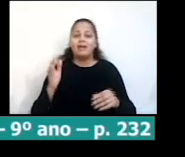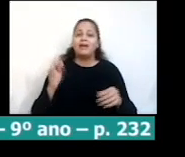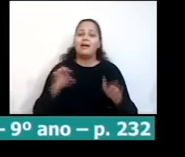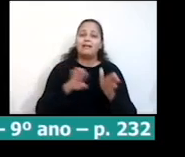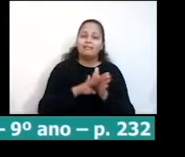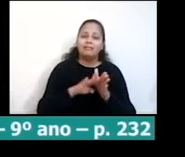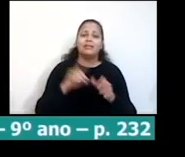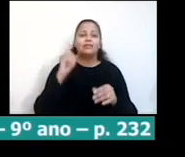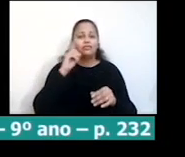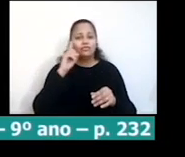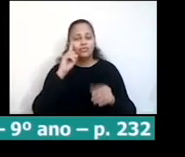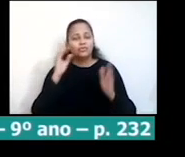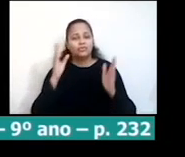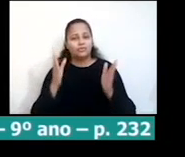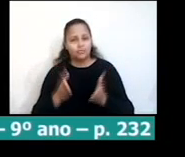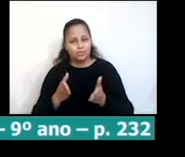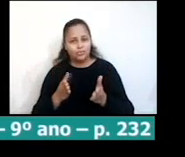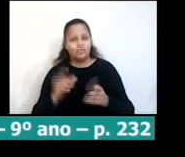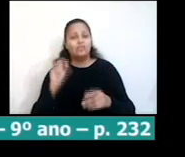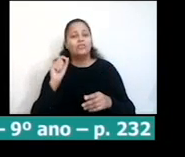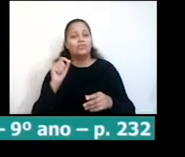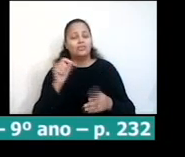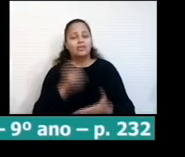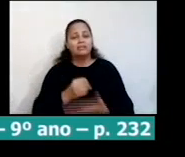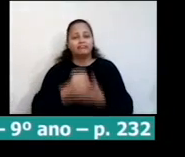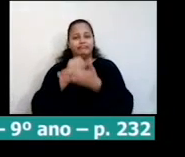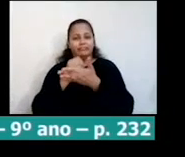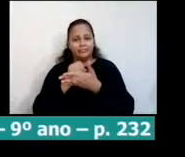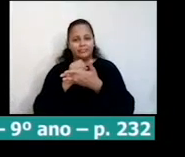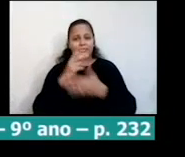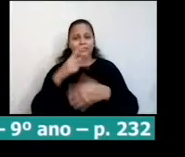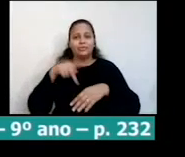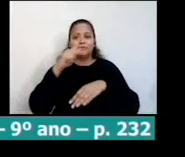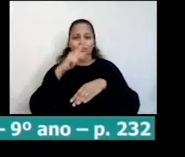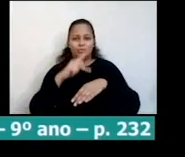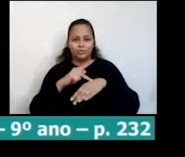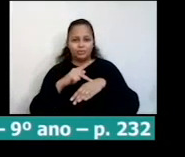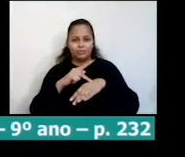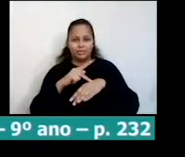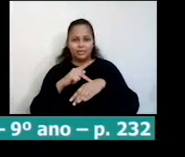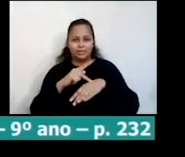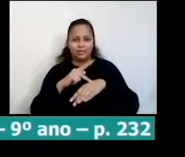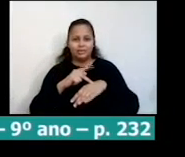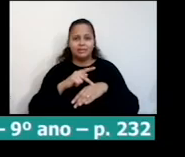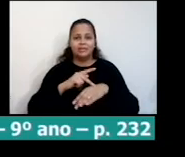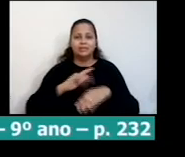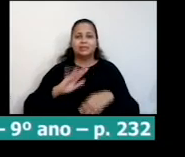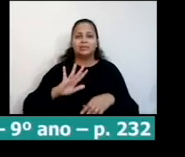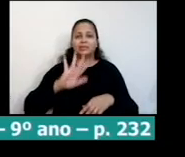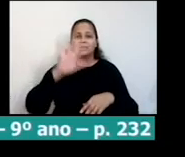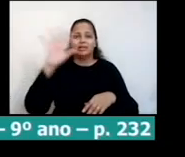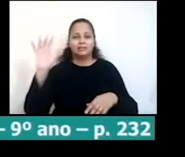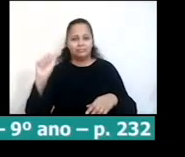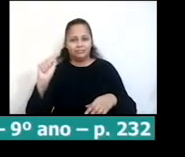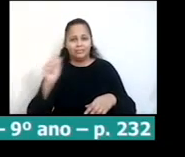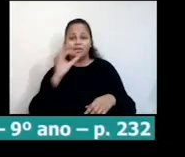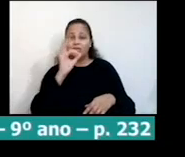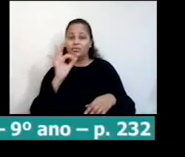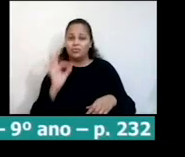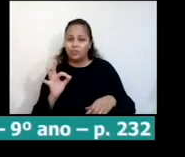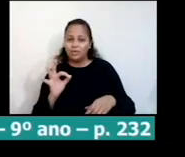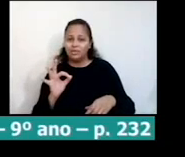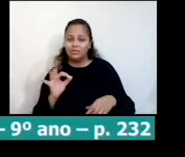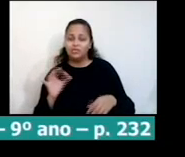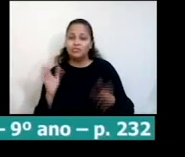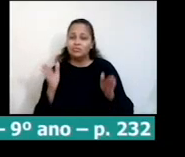aí são os fatores, né, que contribuíram para que esses países aí industrializados asiáticos tenham aí um índice